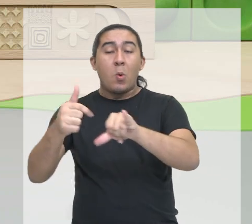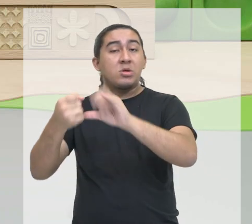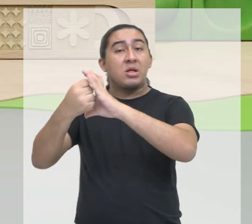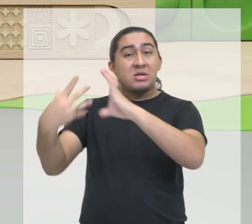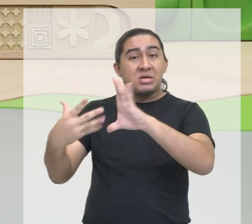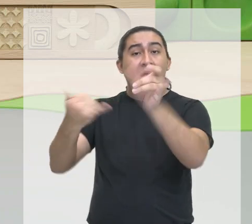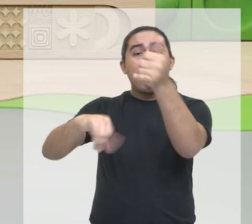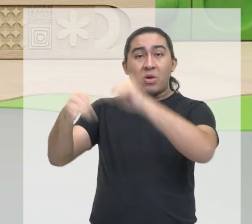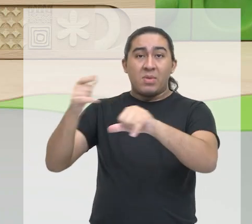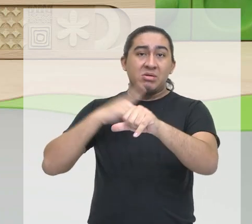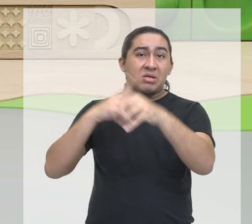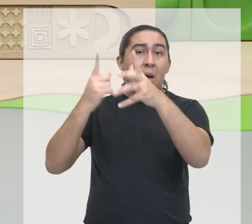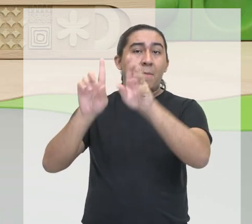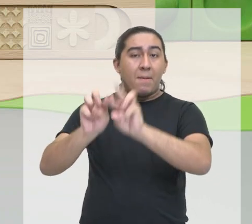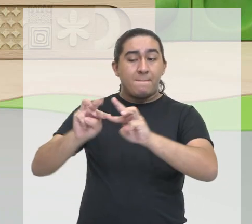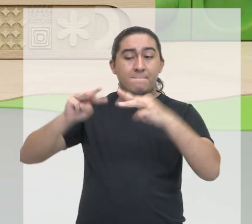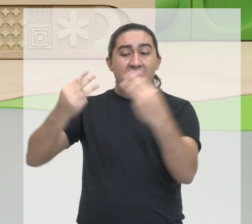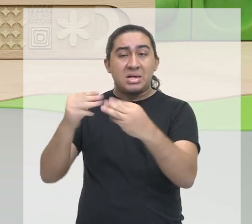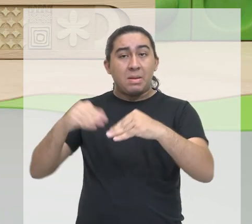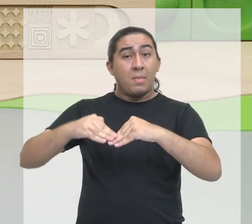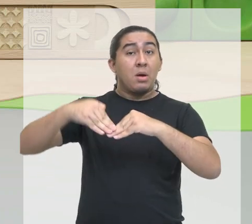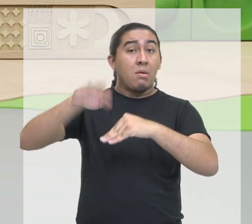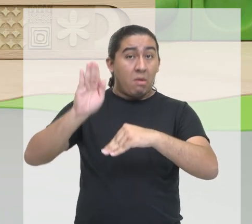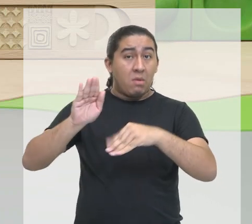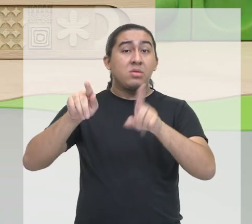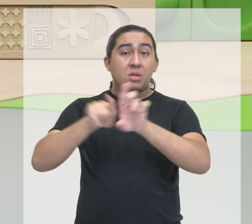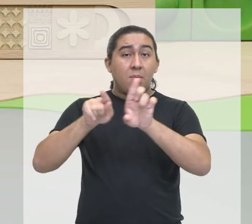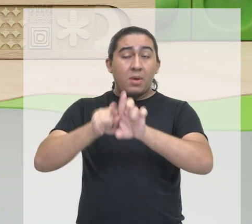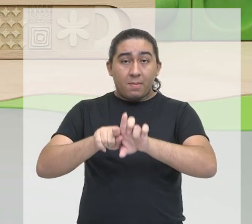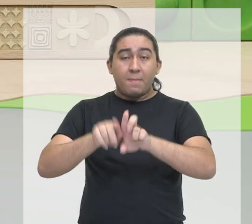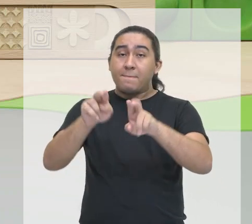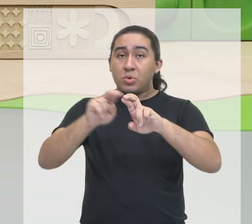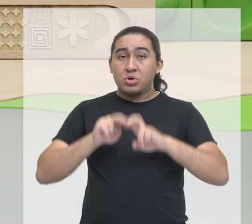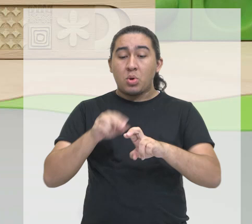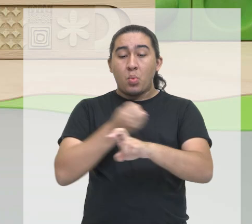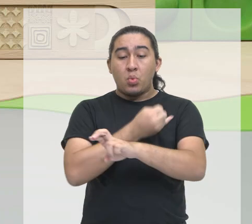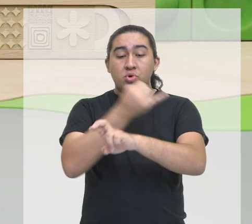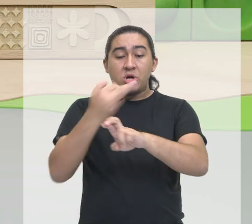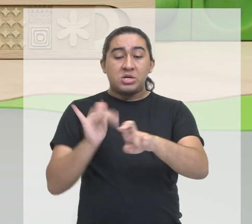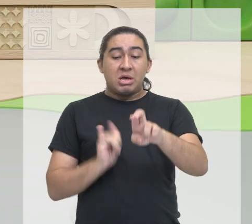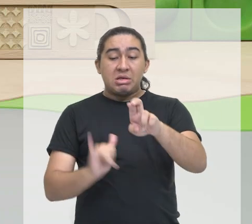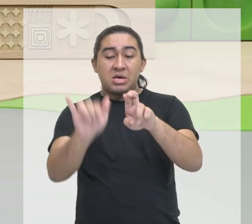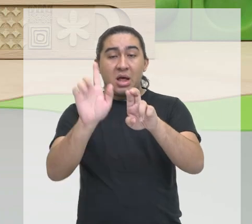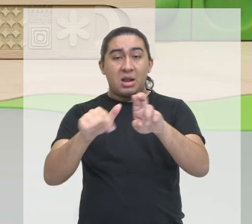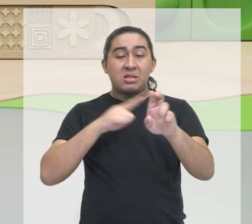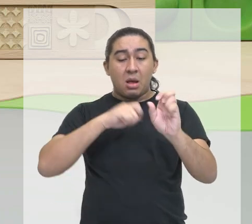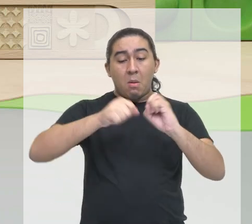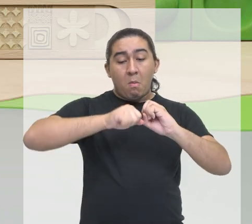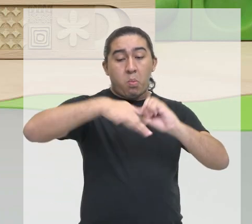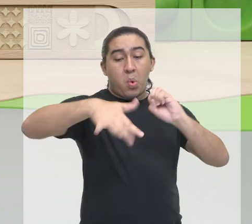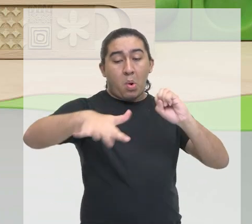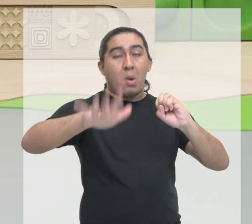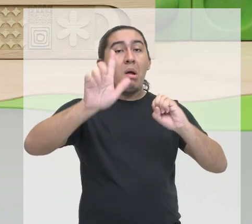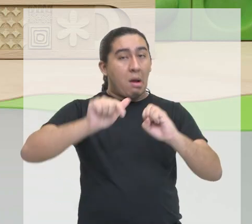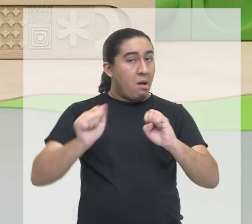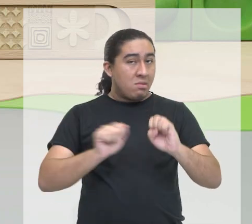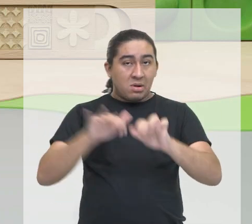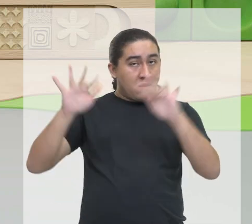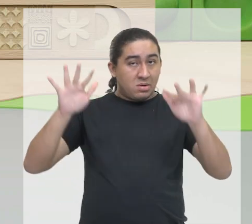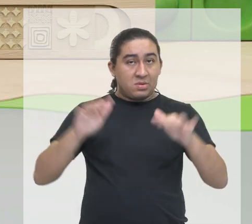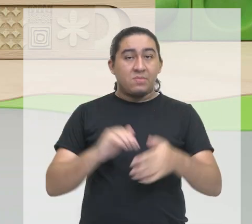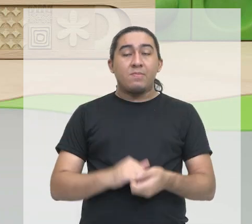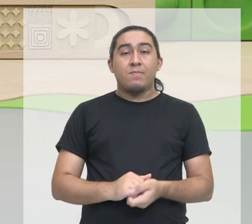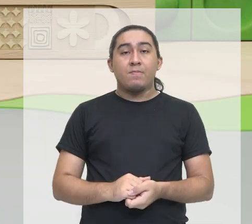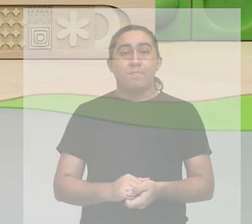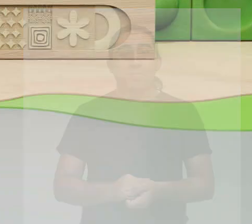elementos mais pesados, elementos mais complexos, e por isso a quantidade de energia que elas irradiam é muito grande.